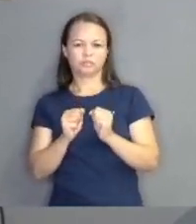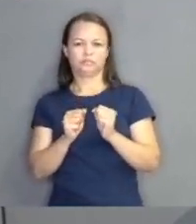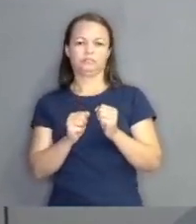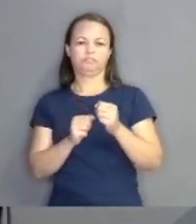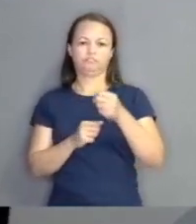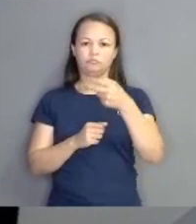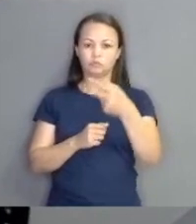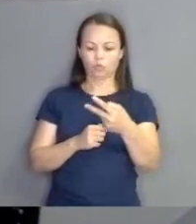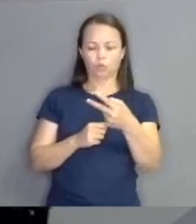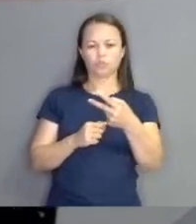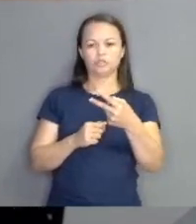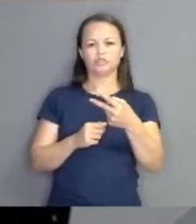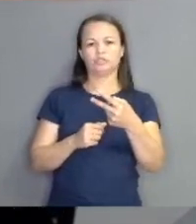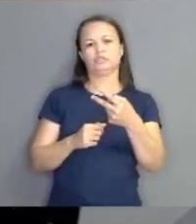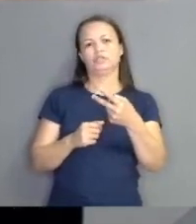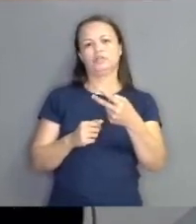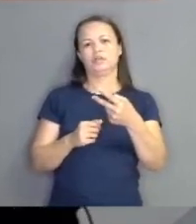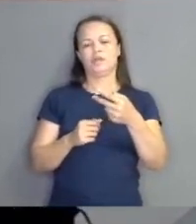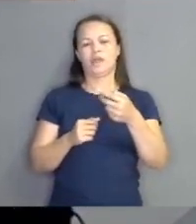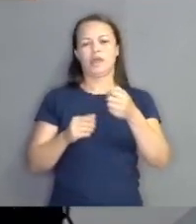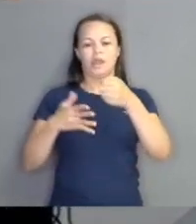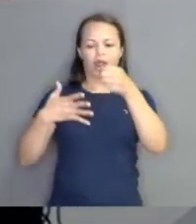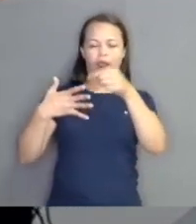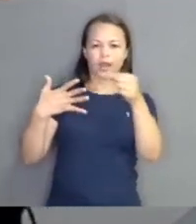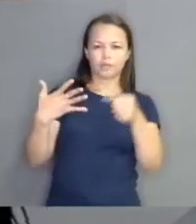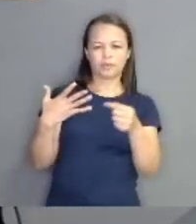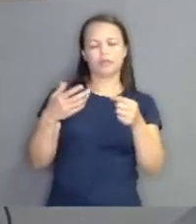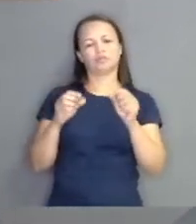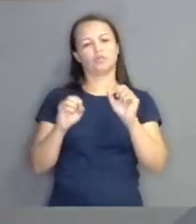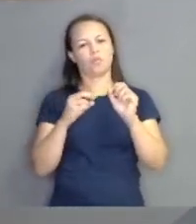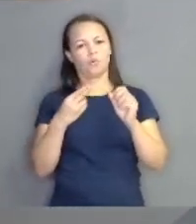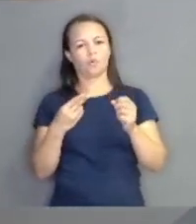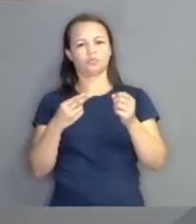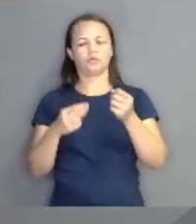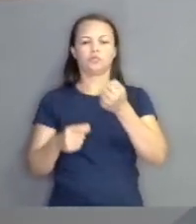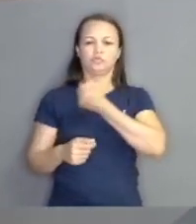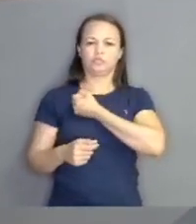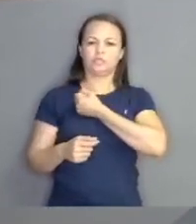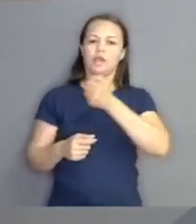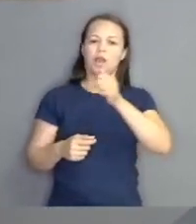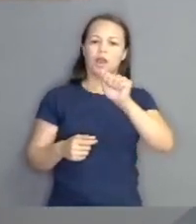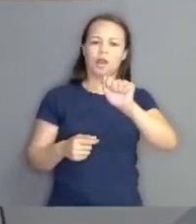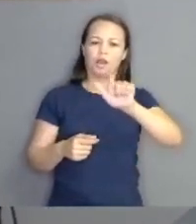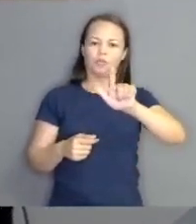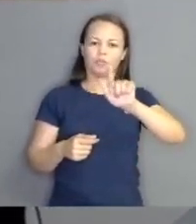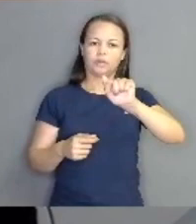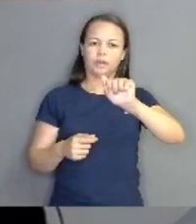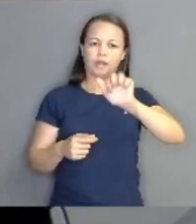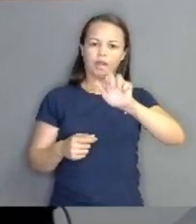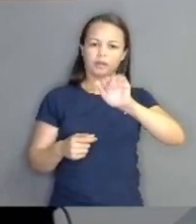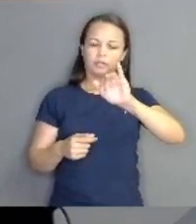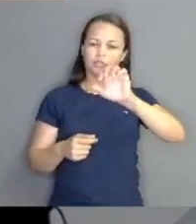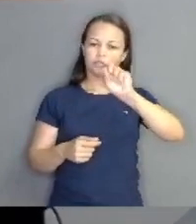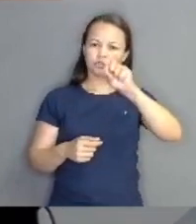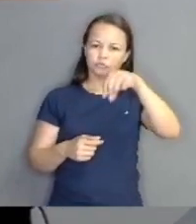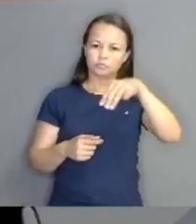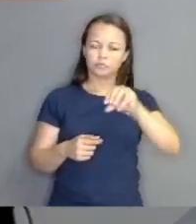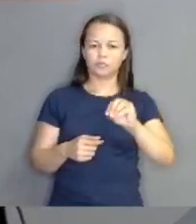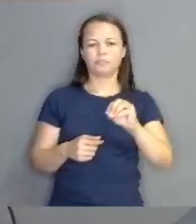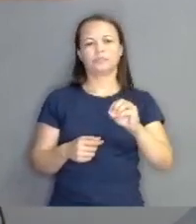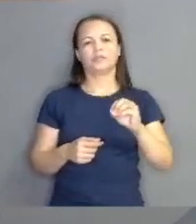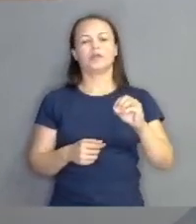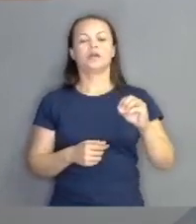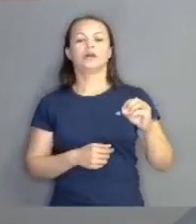elementos ou dois algarismos, ok? Decomposição é um número natural,